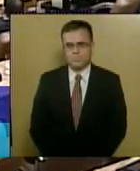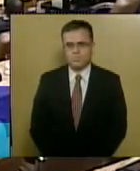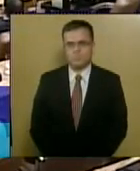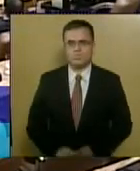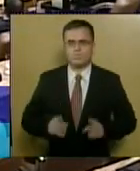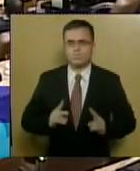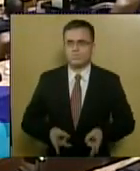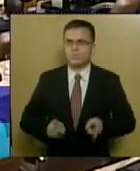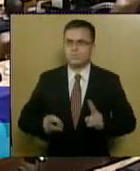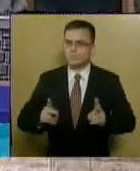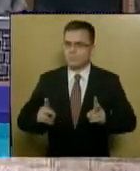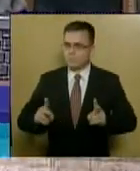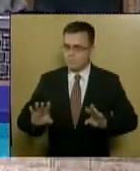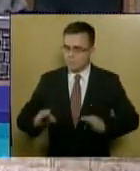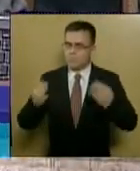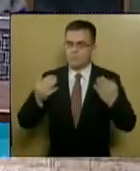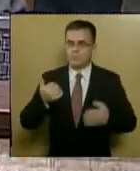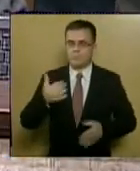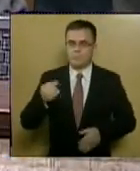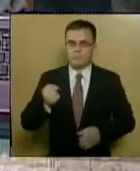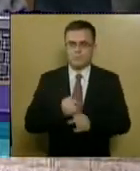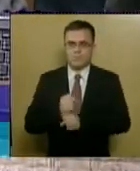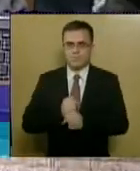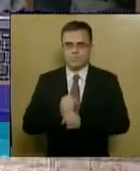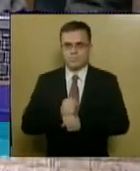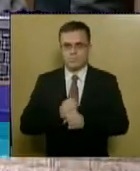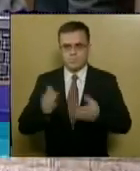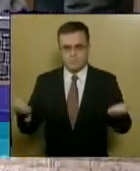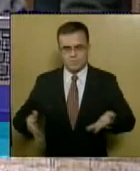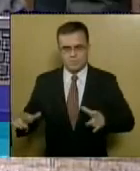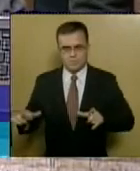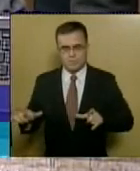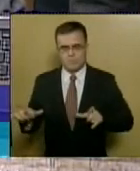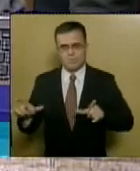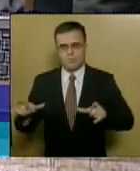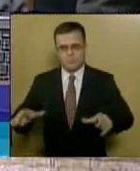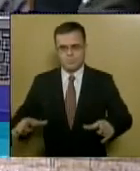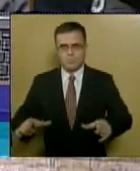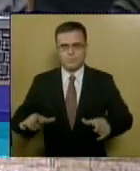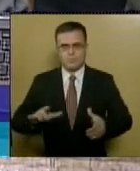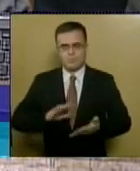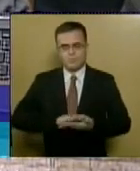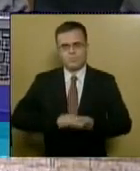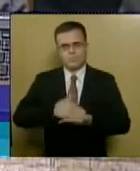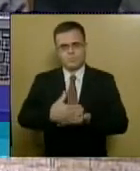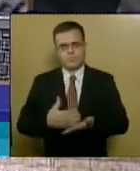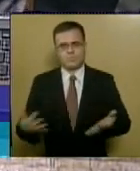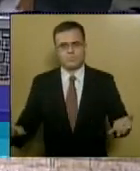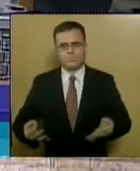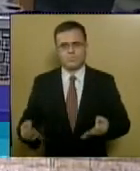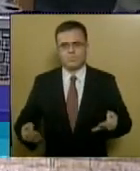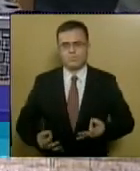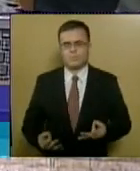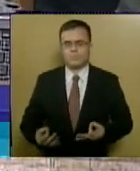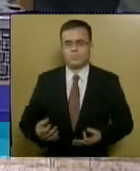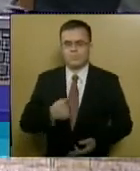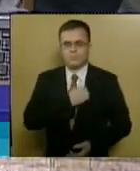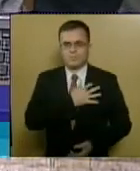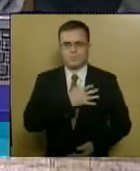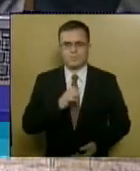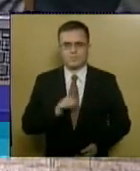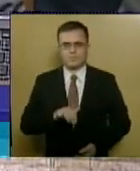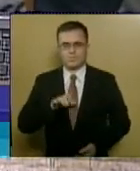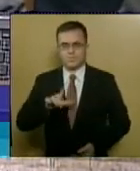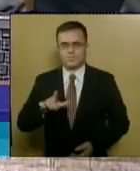Ainda em comemoração aos 100 anos de 8 BC, entregaremos agora a placa comemorativa à instituição. Eu gostaria de convidar o deputado Capitão Samuel, que foi coautor